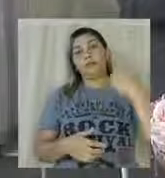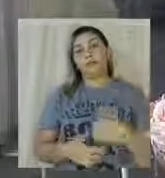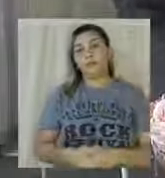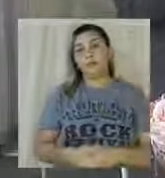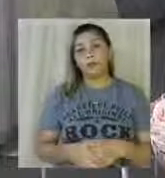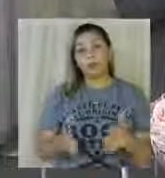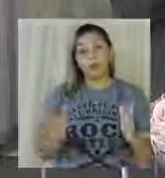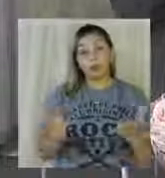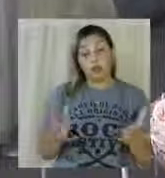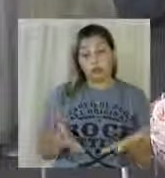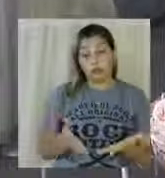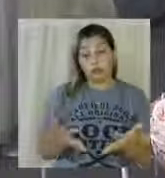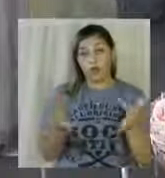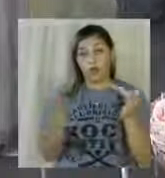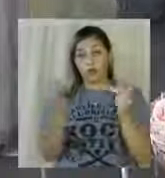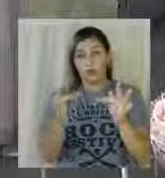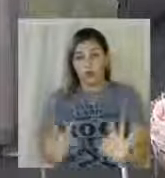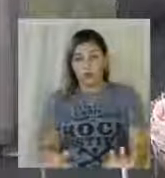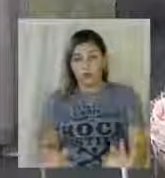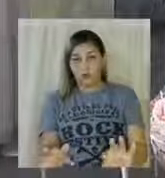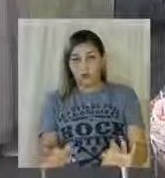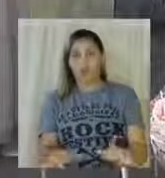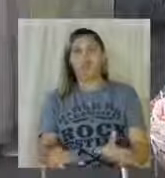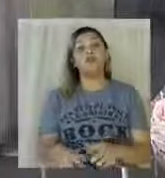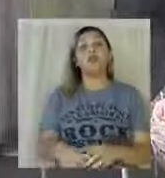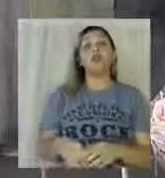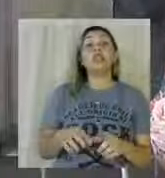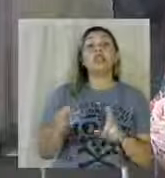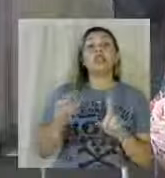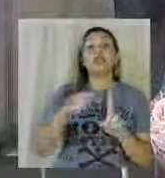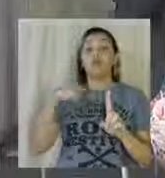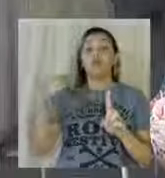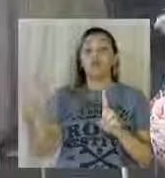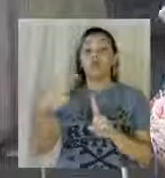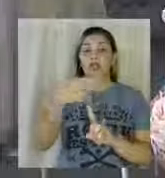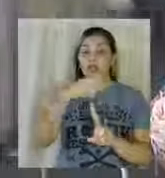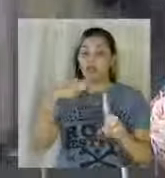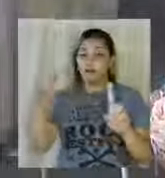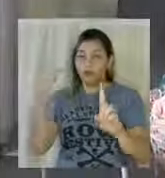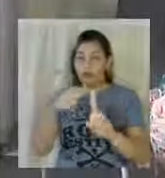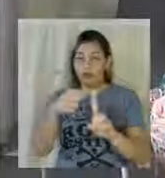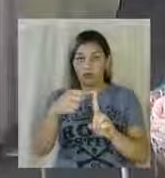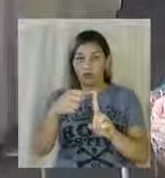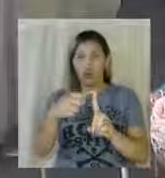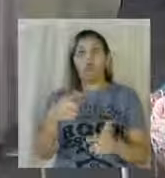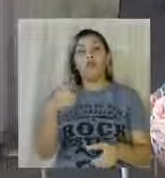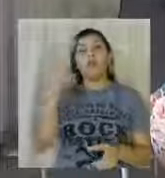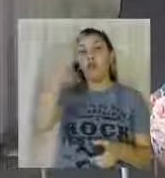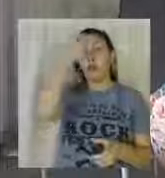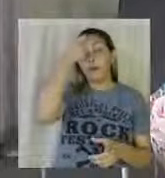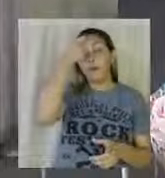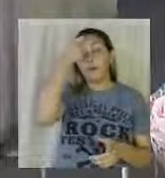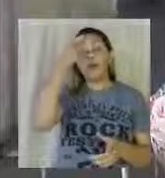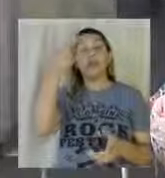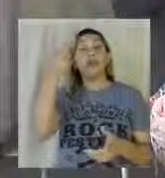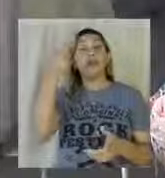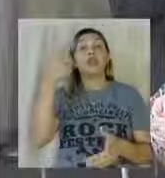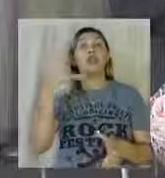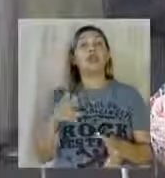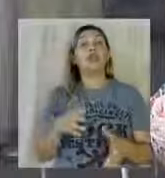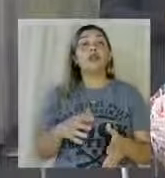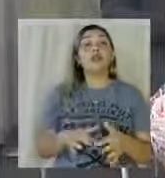ao final de mais um programa direto ao ponto, com a consciência muito tranquila de que atingimos aqui